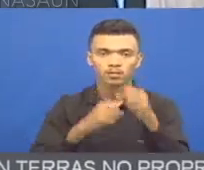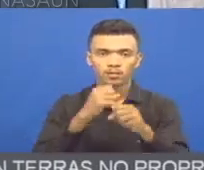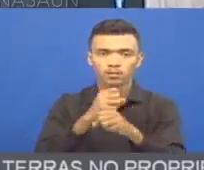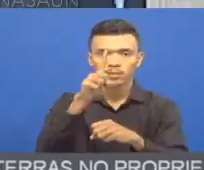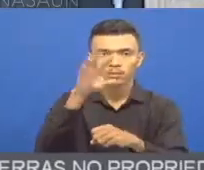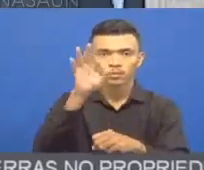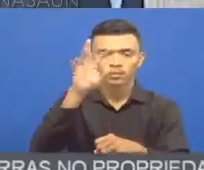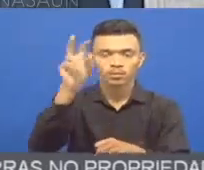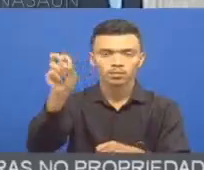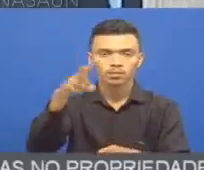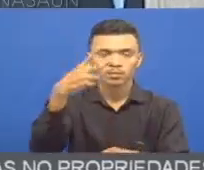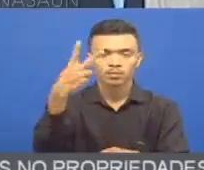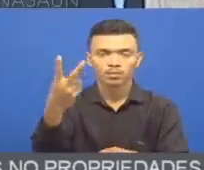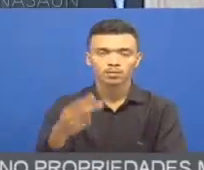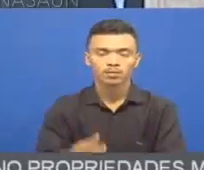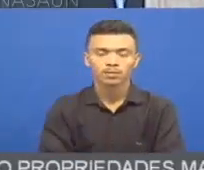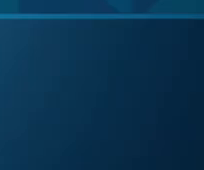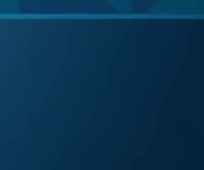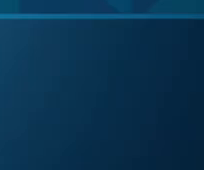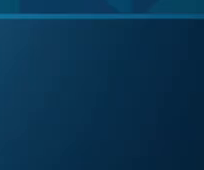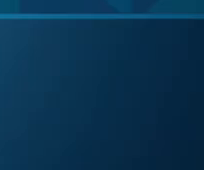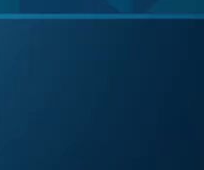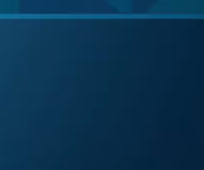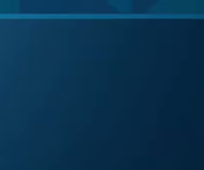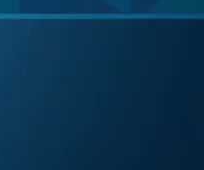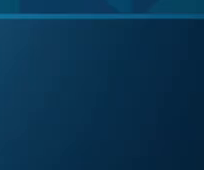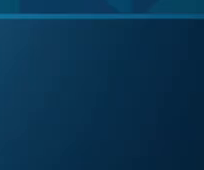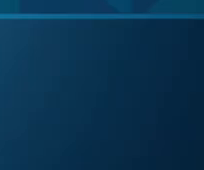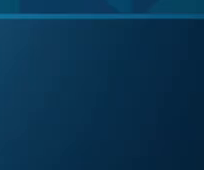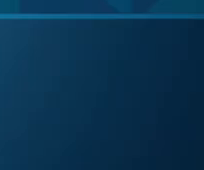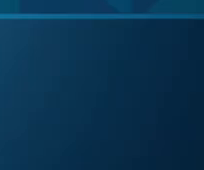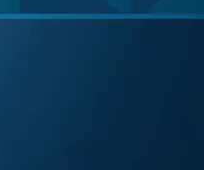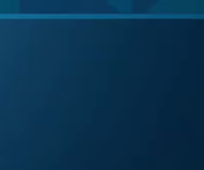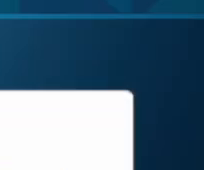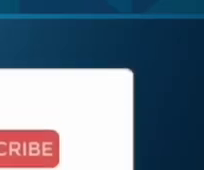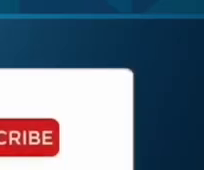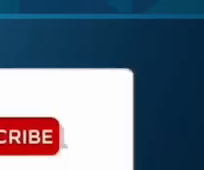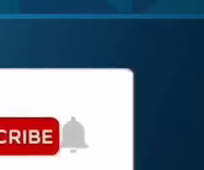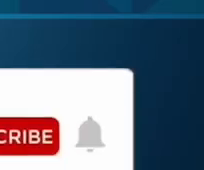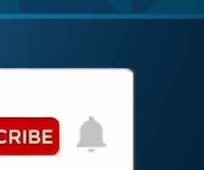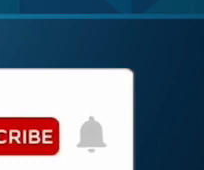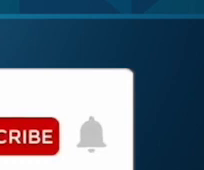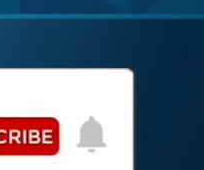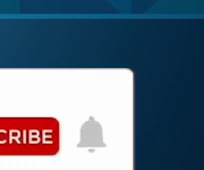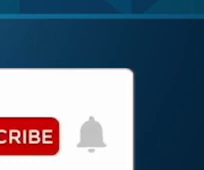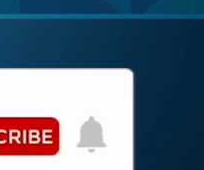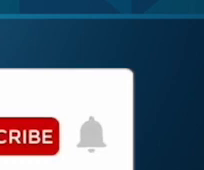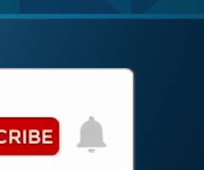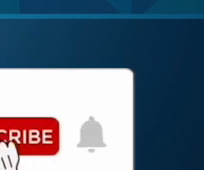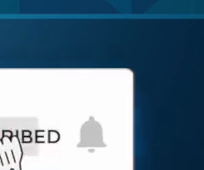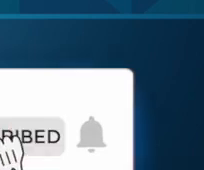Fahi e Mariano Martins, RTTL. A tu retan informação factuais não atuais, que te